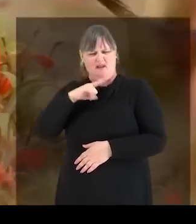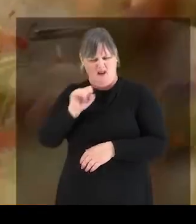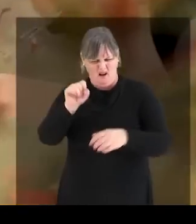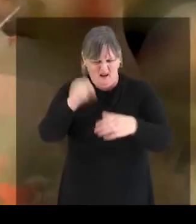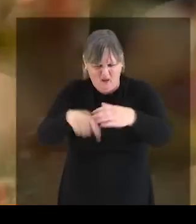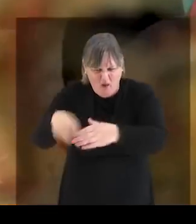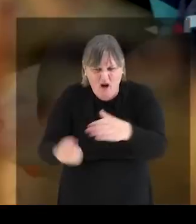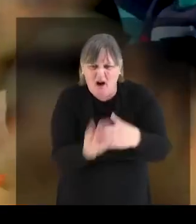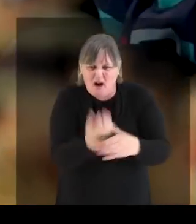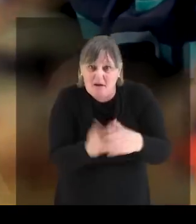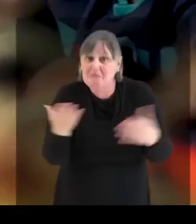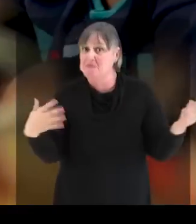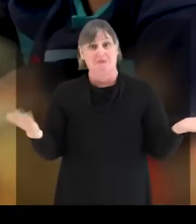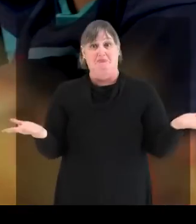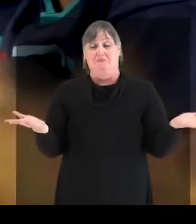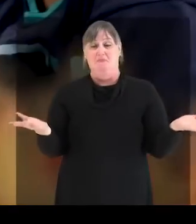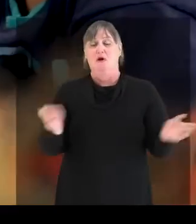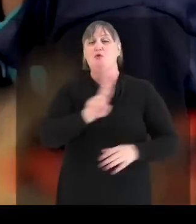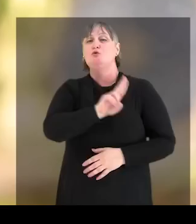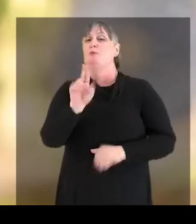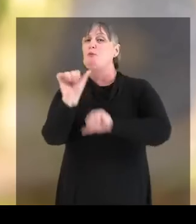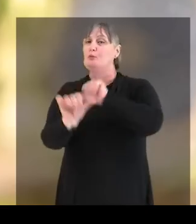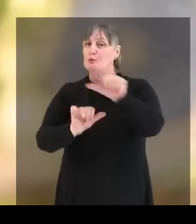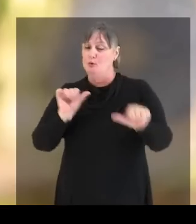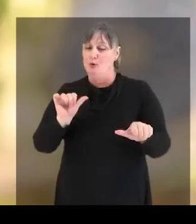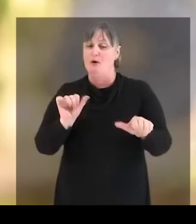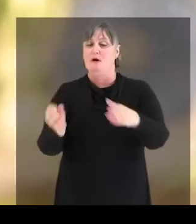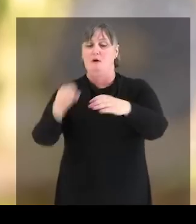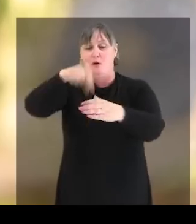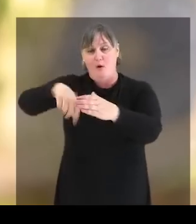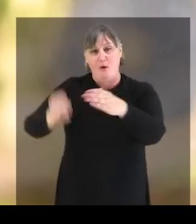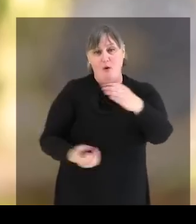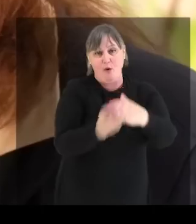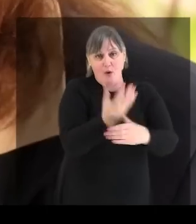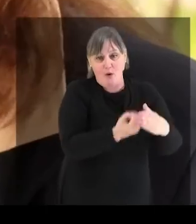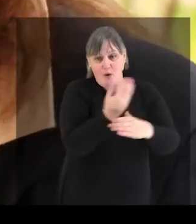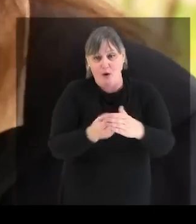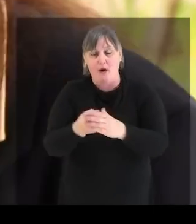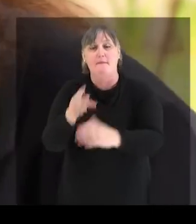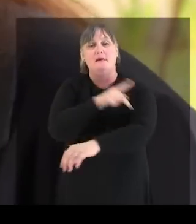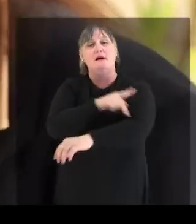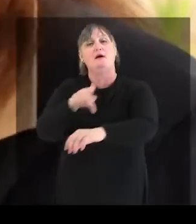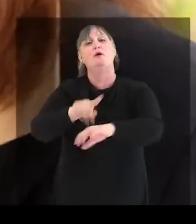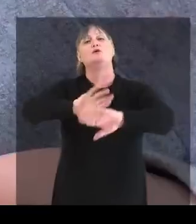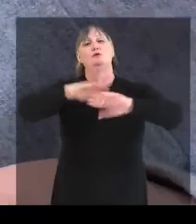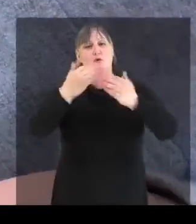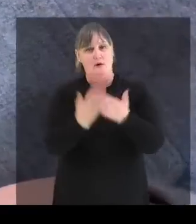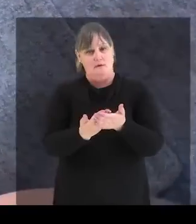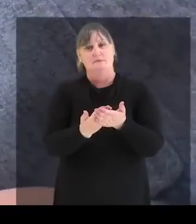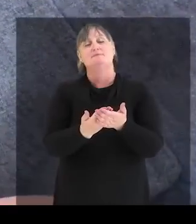que tinha horta na escola. Nós mudamos o nome de horta escolar para horta pedagógica